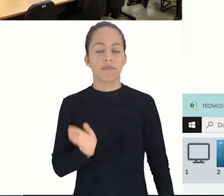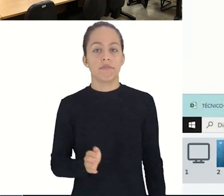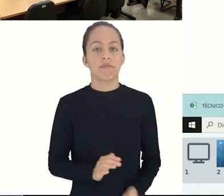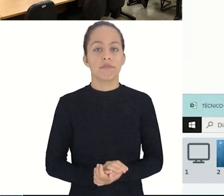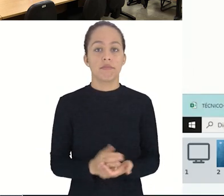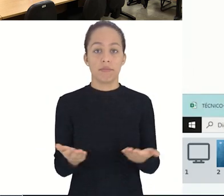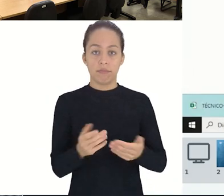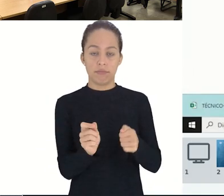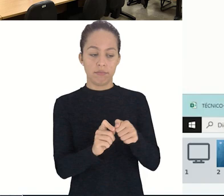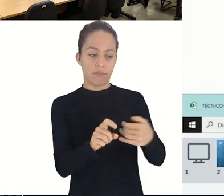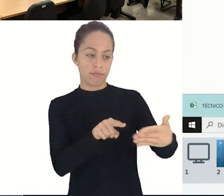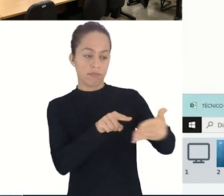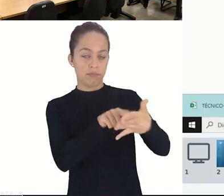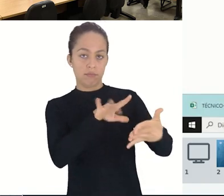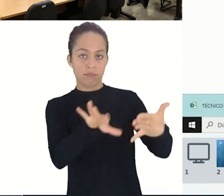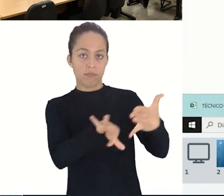alterado.